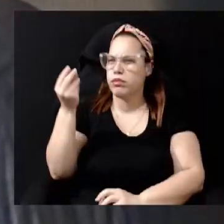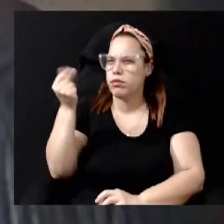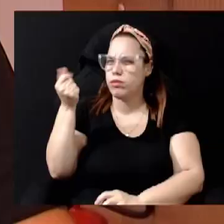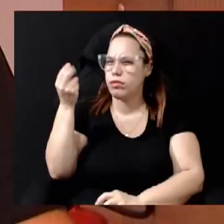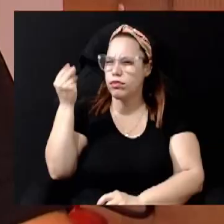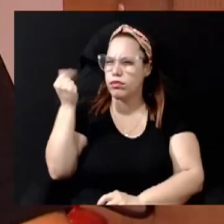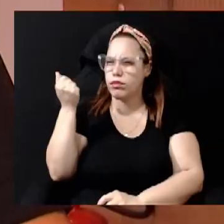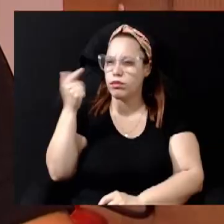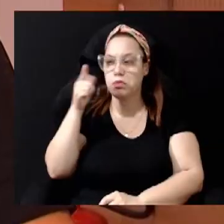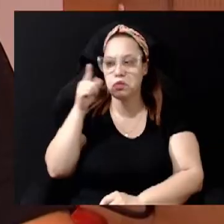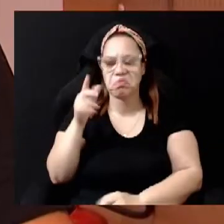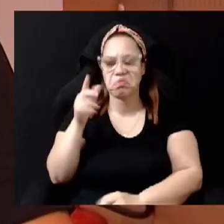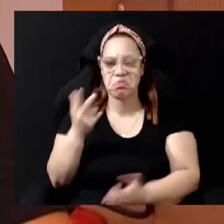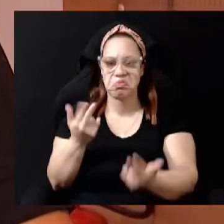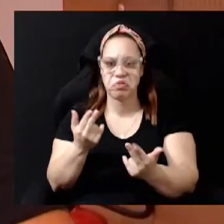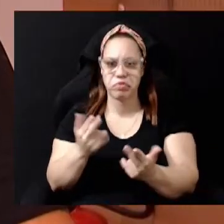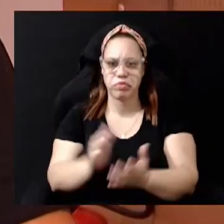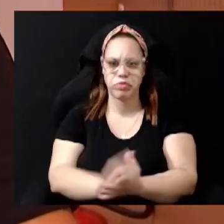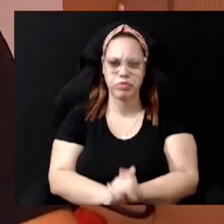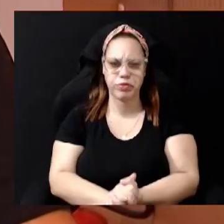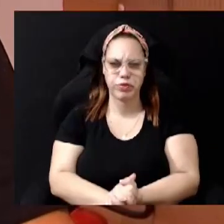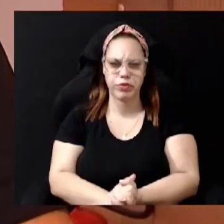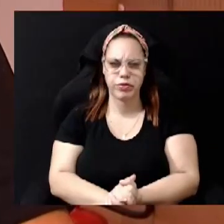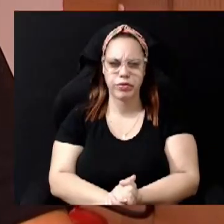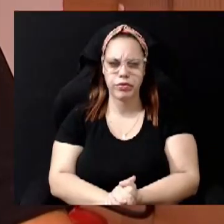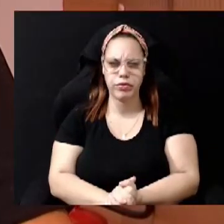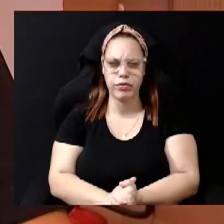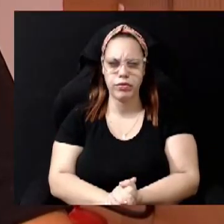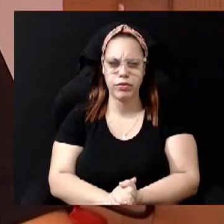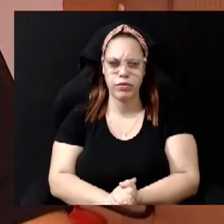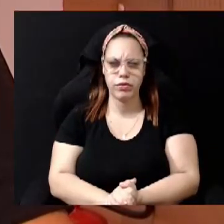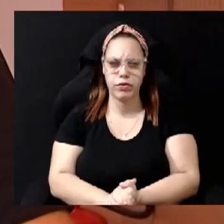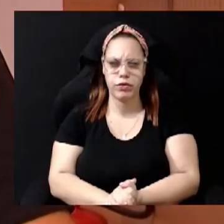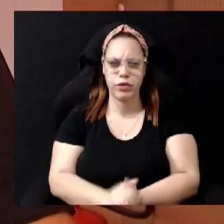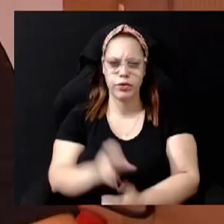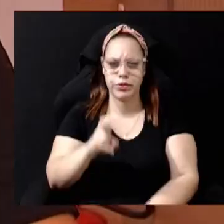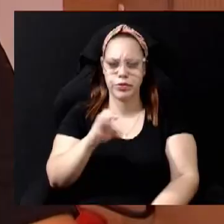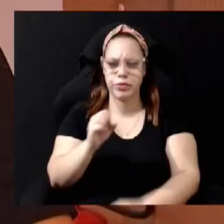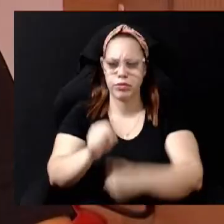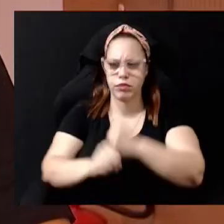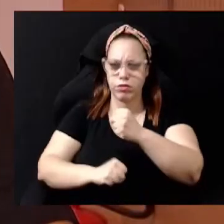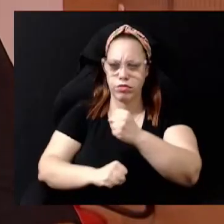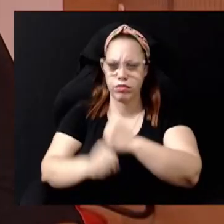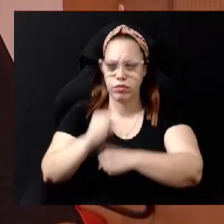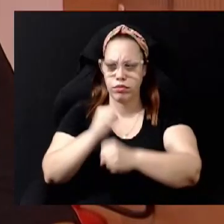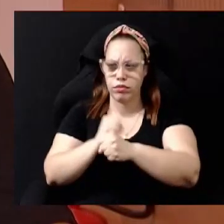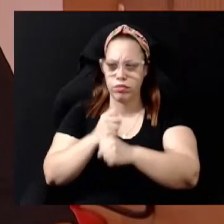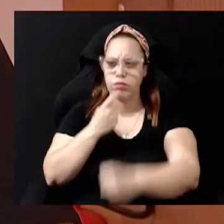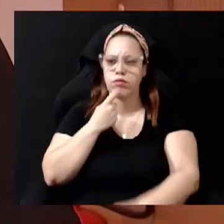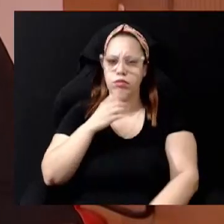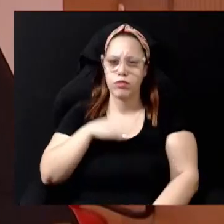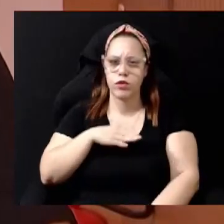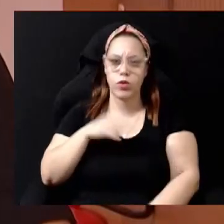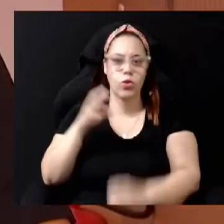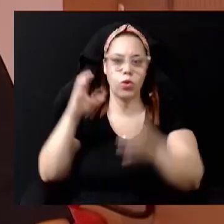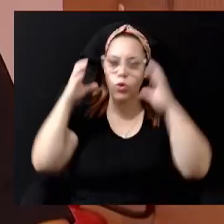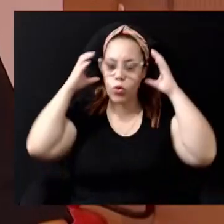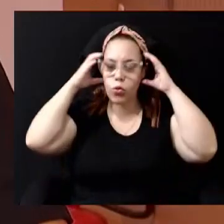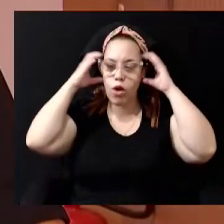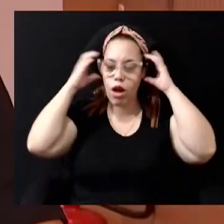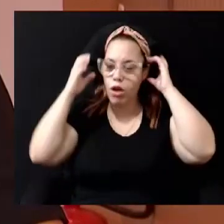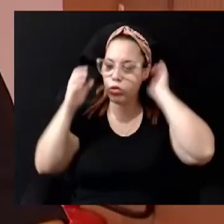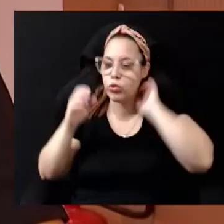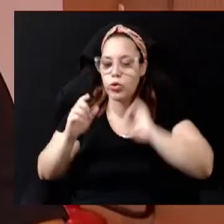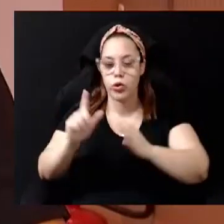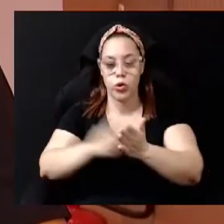assim, nas primeiras uns bons 50 anos na cidade de Campinas, no rádio, no jornal, como historiador. Então